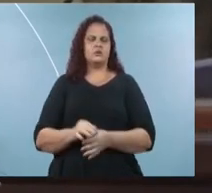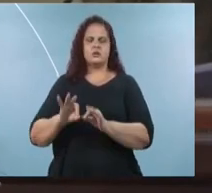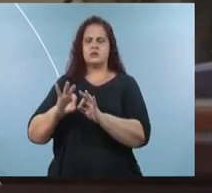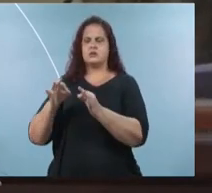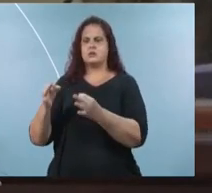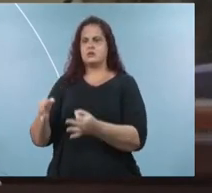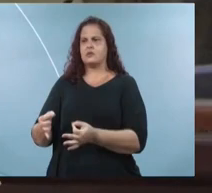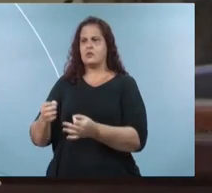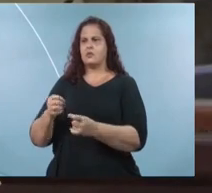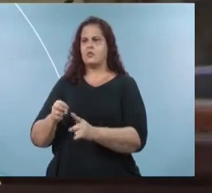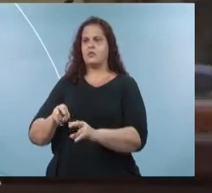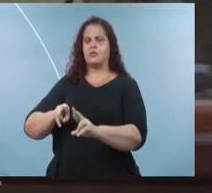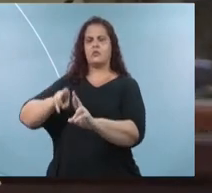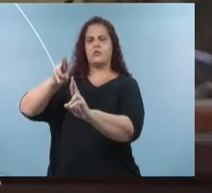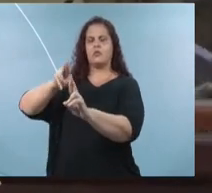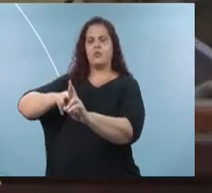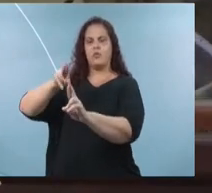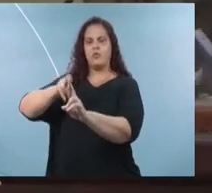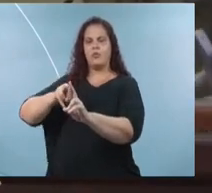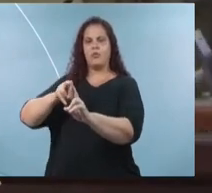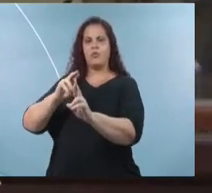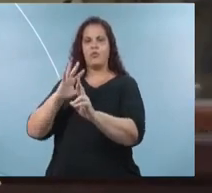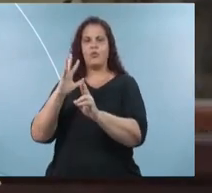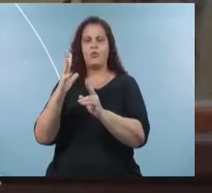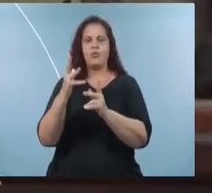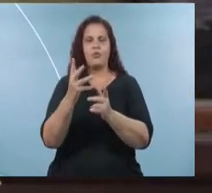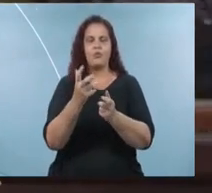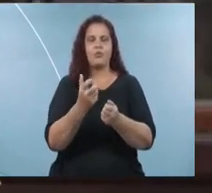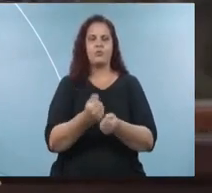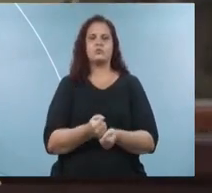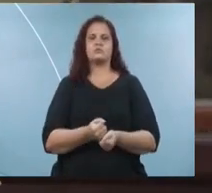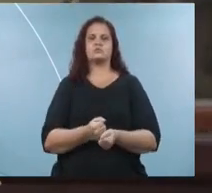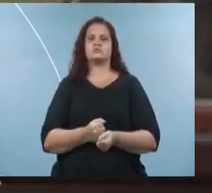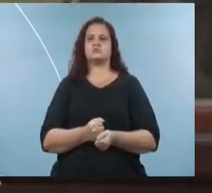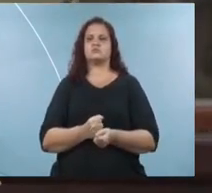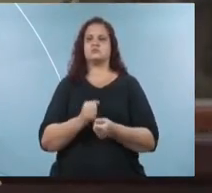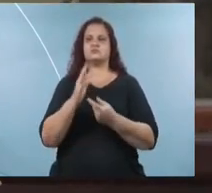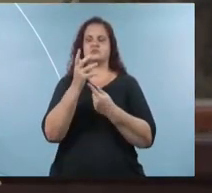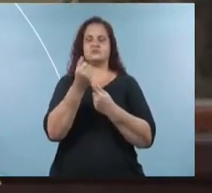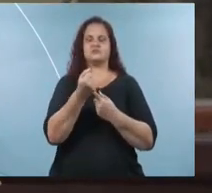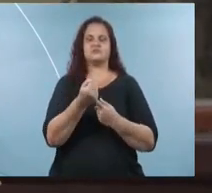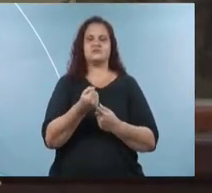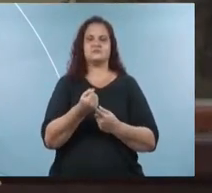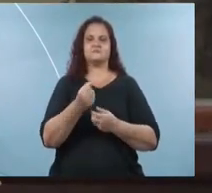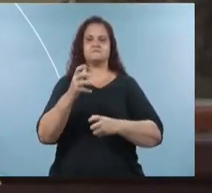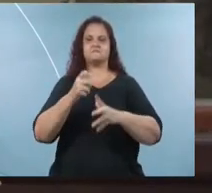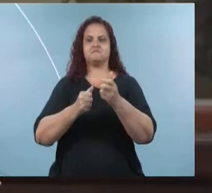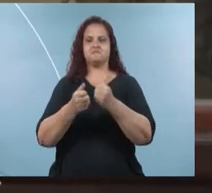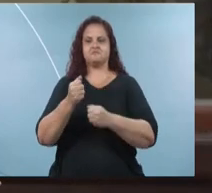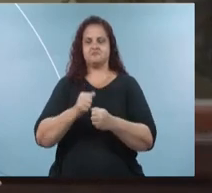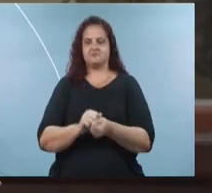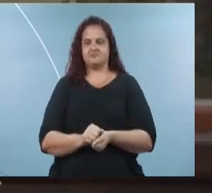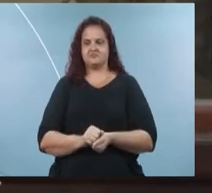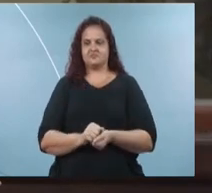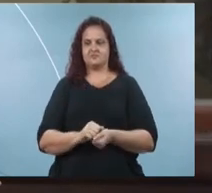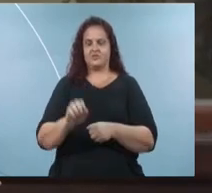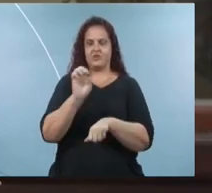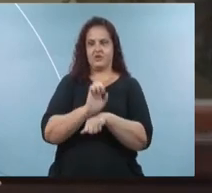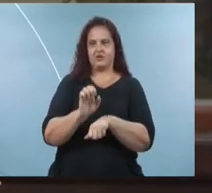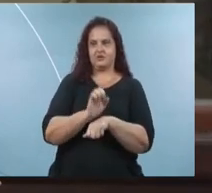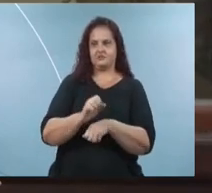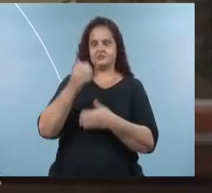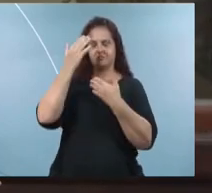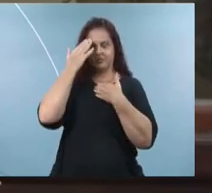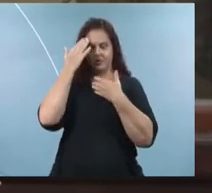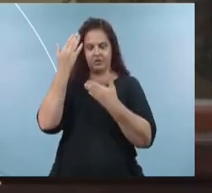representar todos os artesãos do nosso Estado nessa homenagem. Gostaria de começar agradecendo à